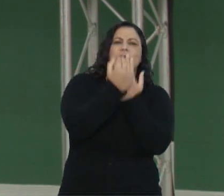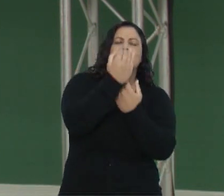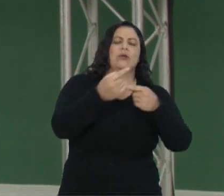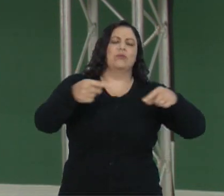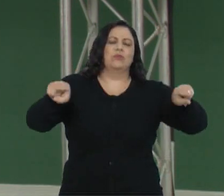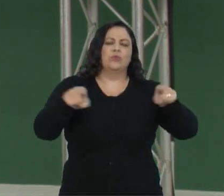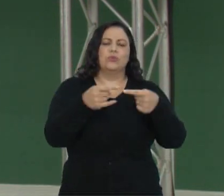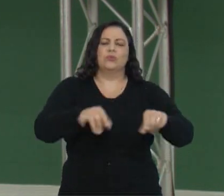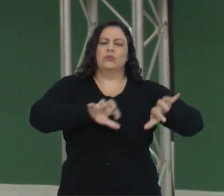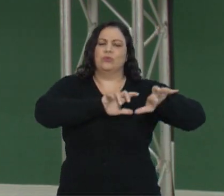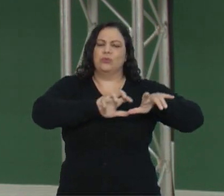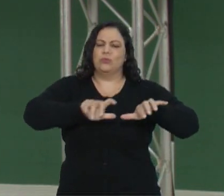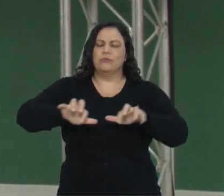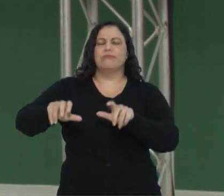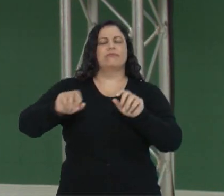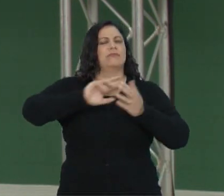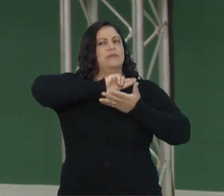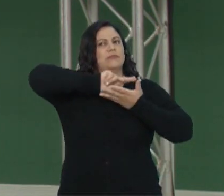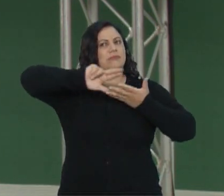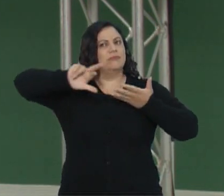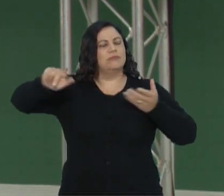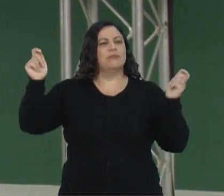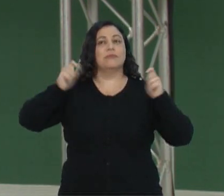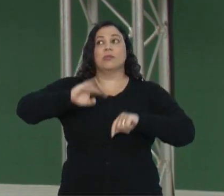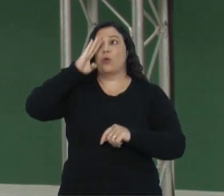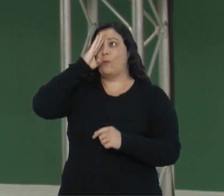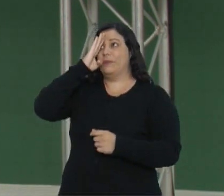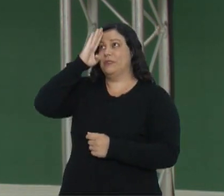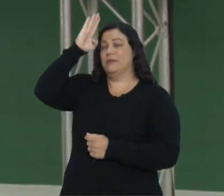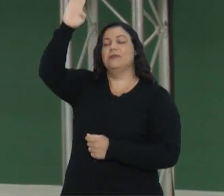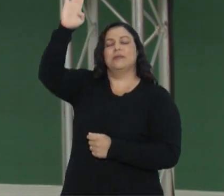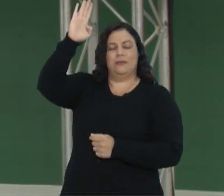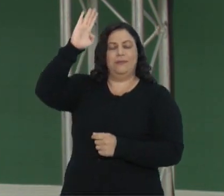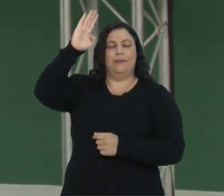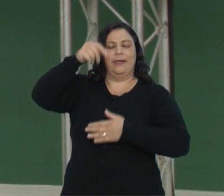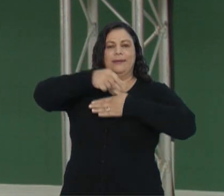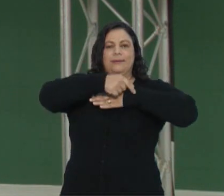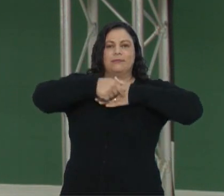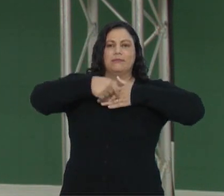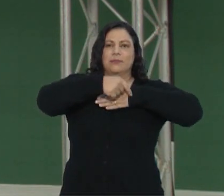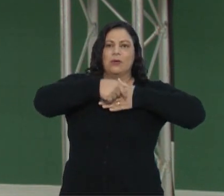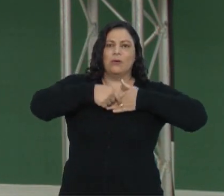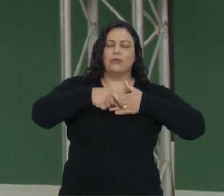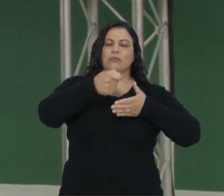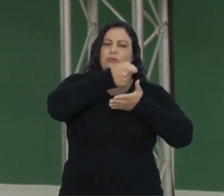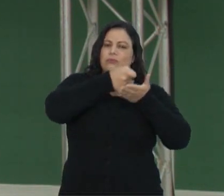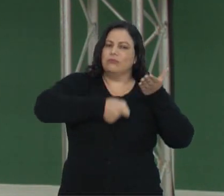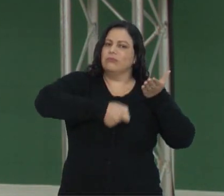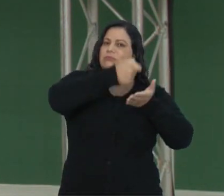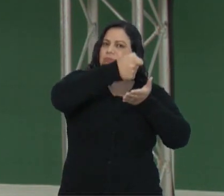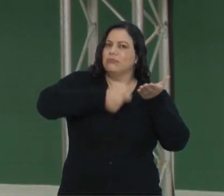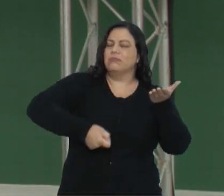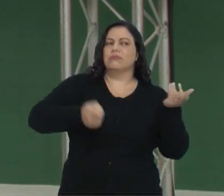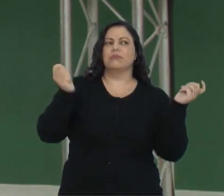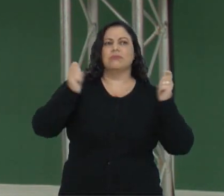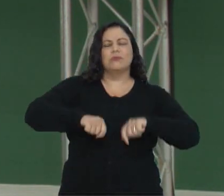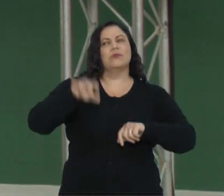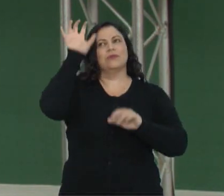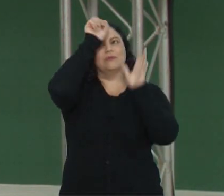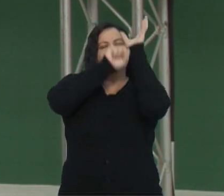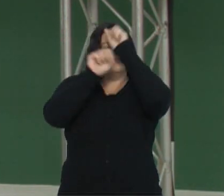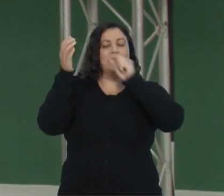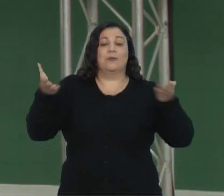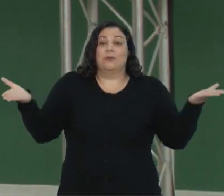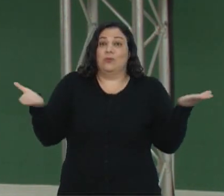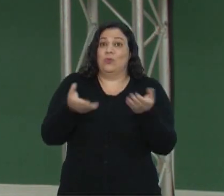tocata, né, principais compositores, né, e foi isso que a gente aprendeu hoje. Vamos ficar ligados